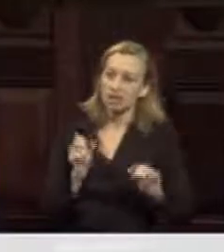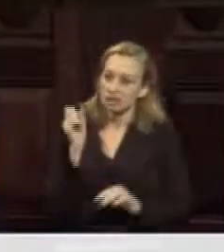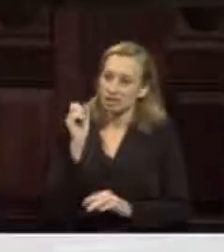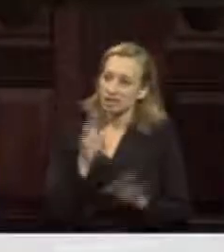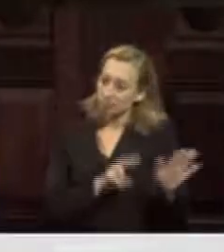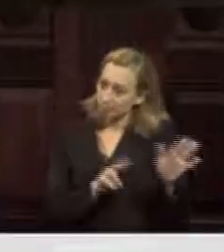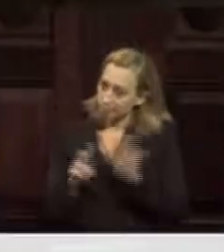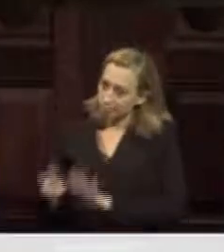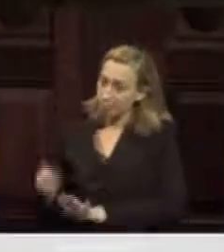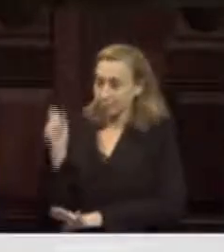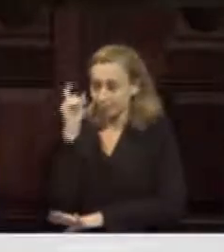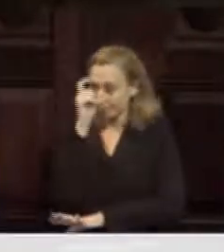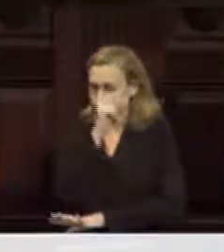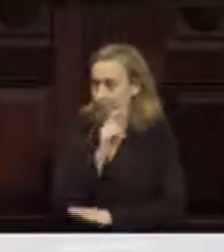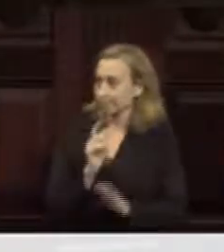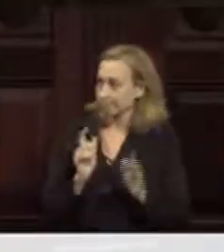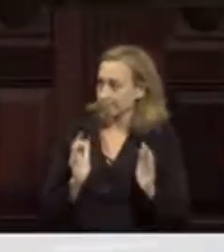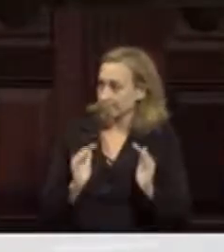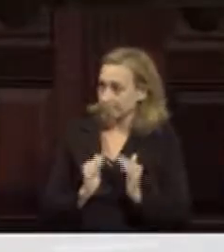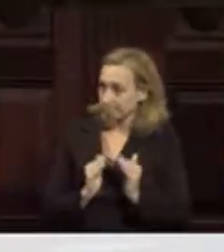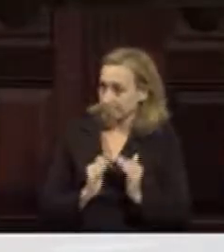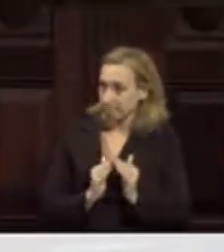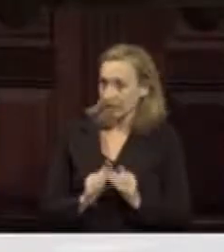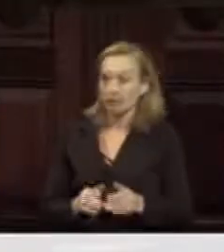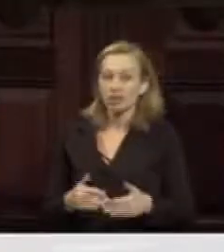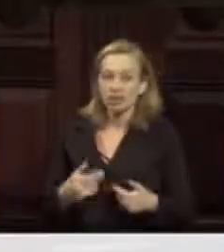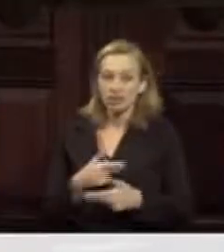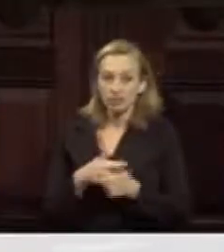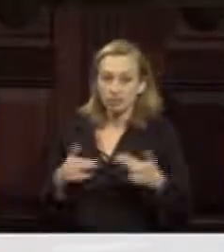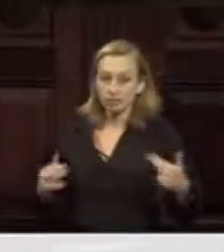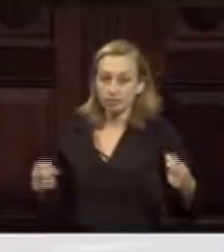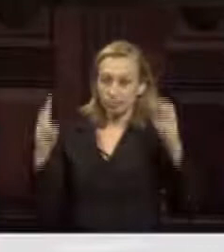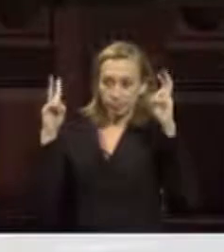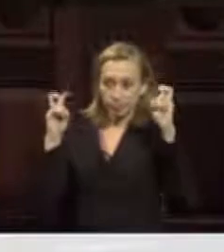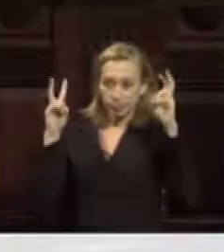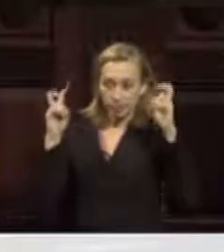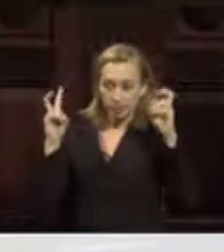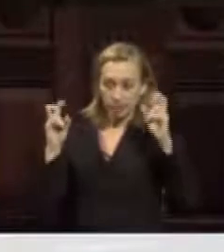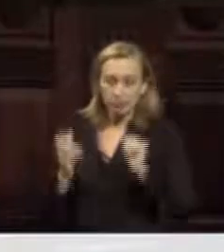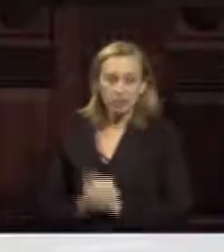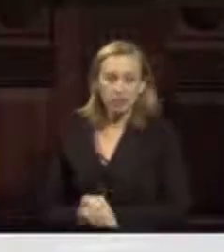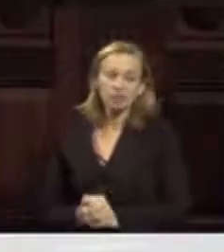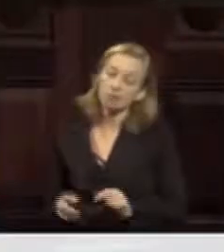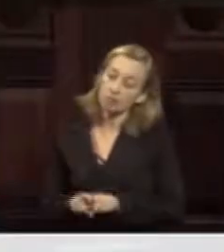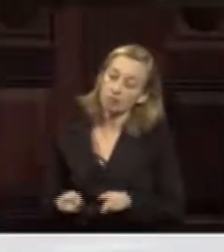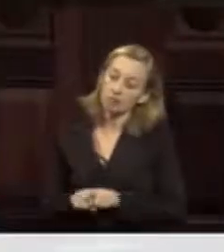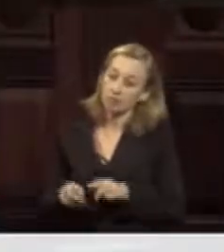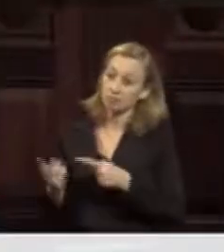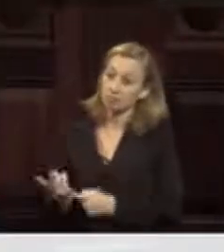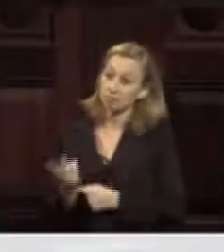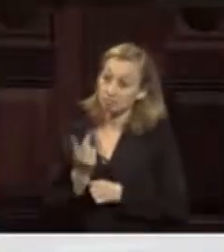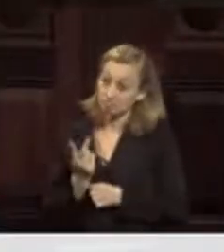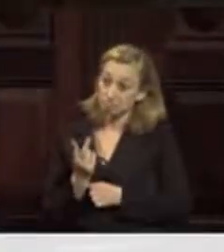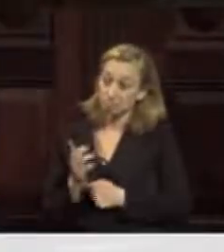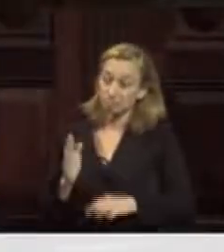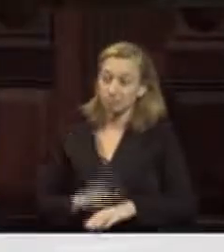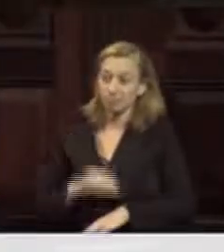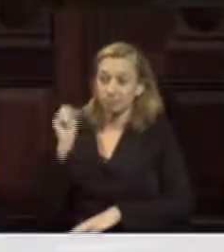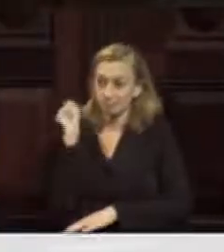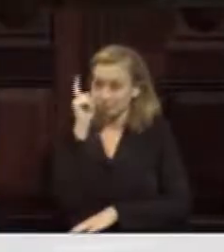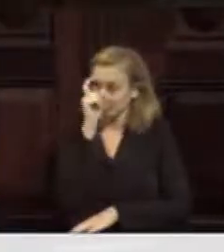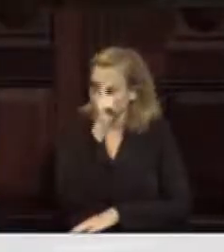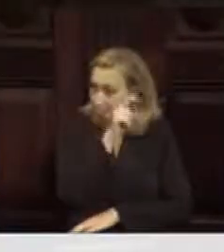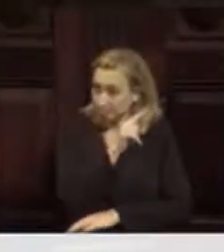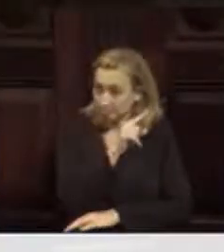de diversos temas, como, por exemplo, a questão do empréstimo. Mas mais difícil do